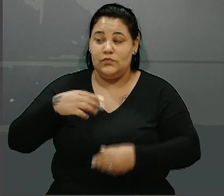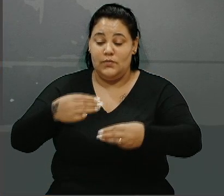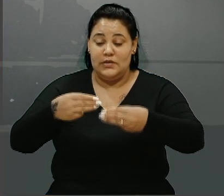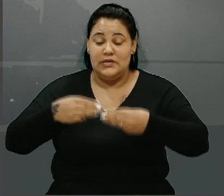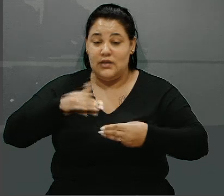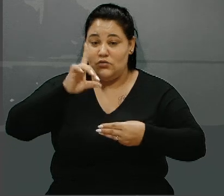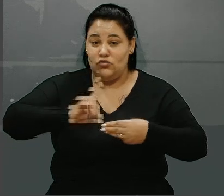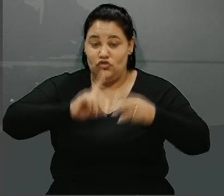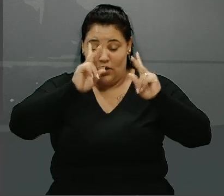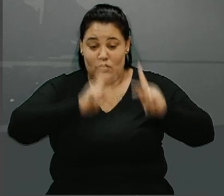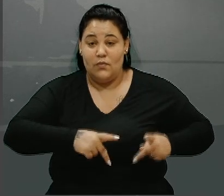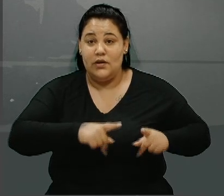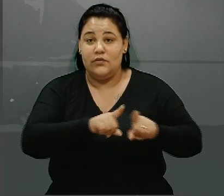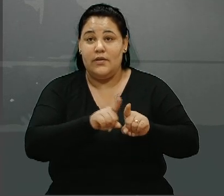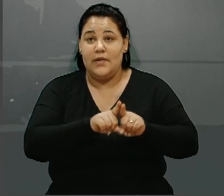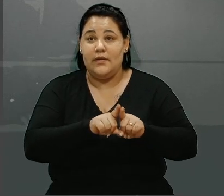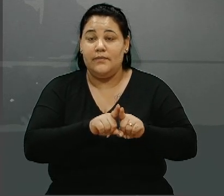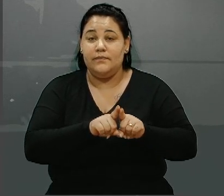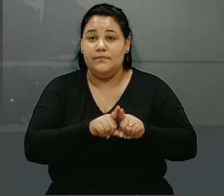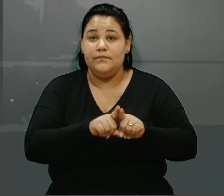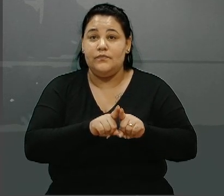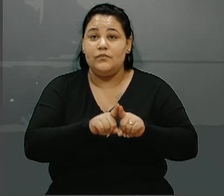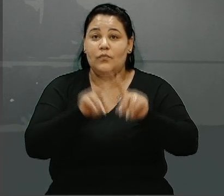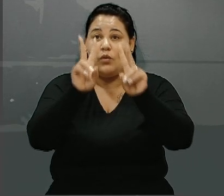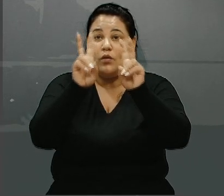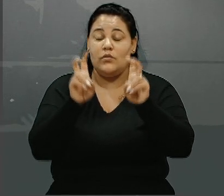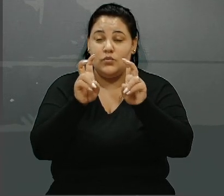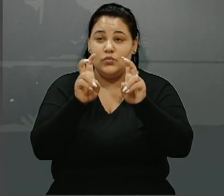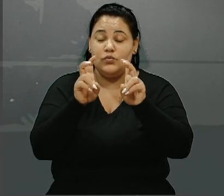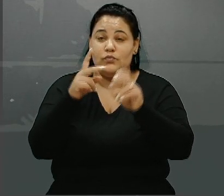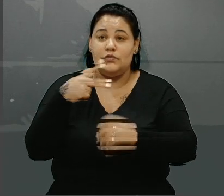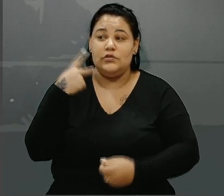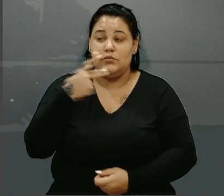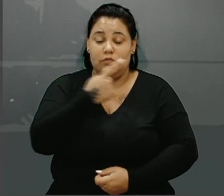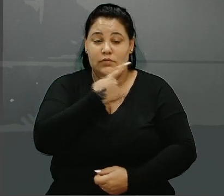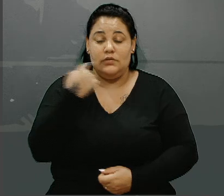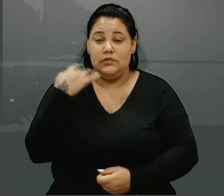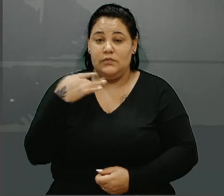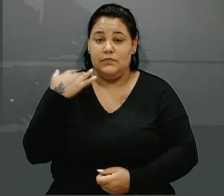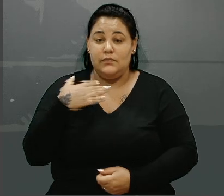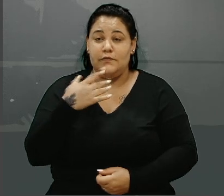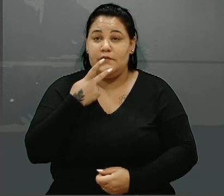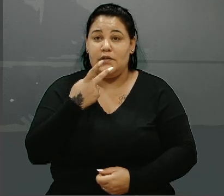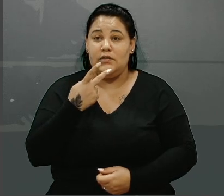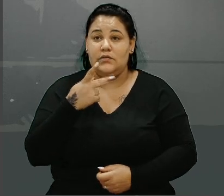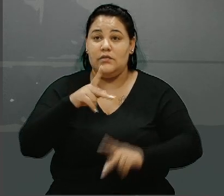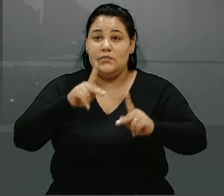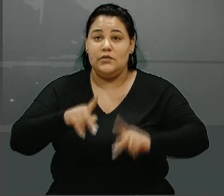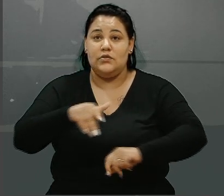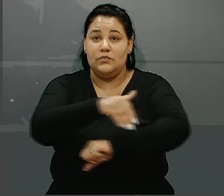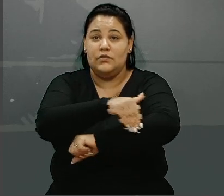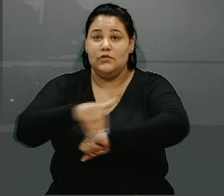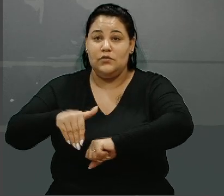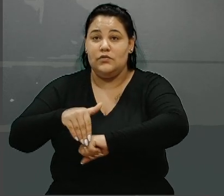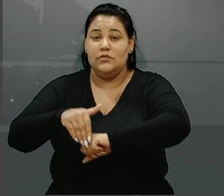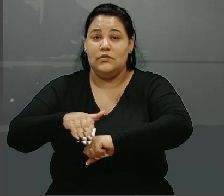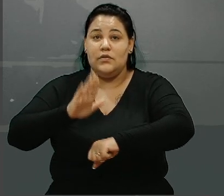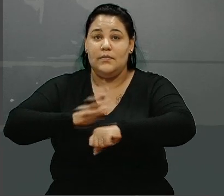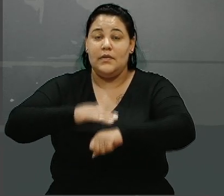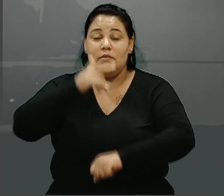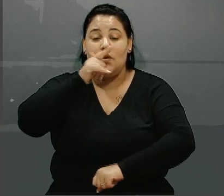Humanos, no tema, vereadora Andressa Marques, dos moradores em situação de rua, e mais uma